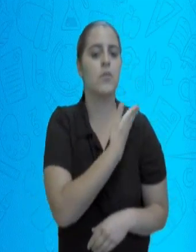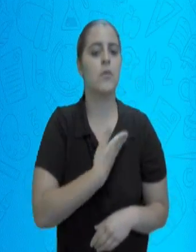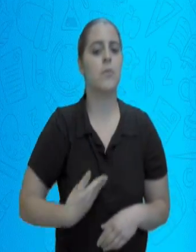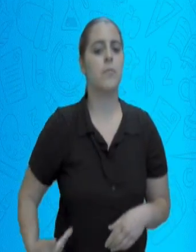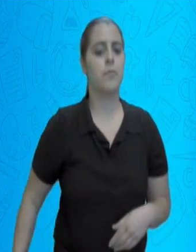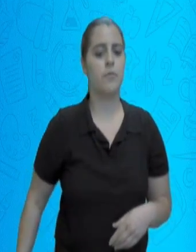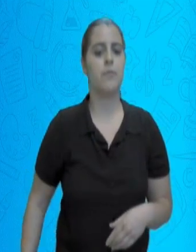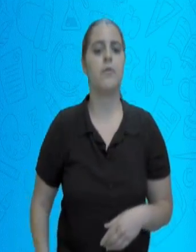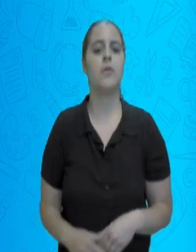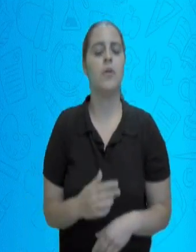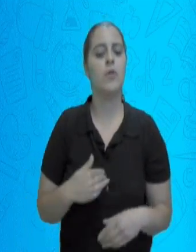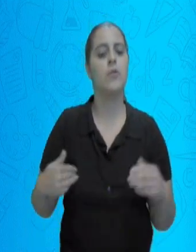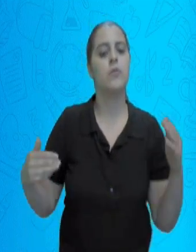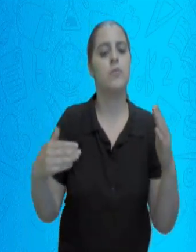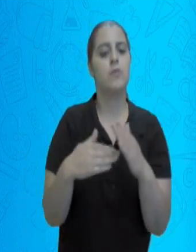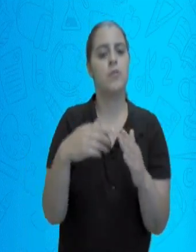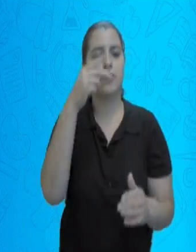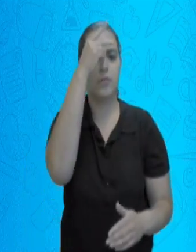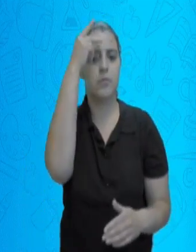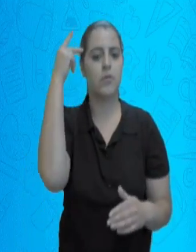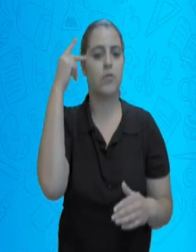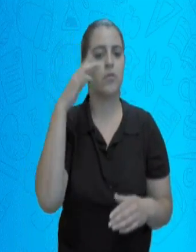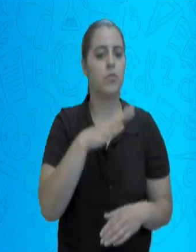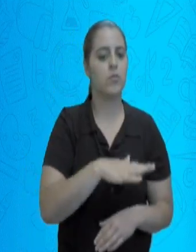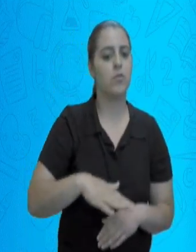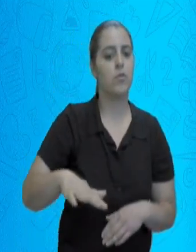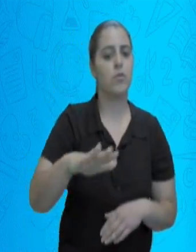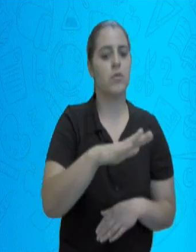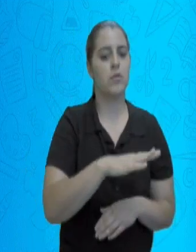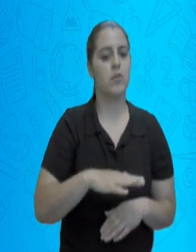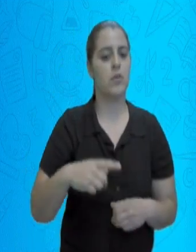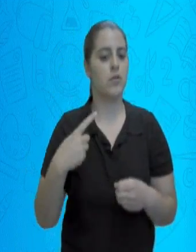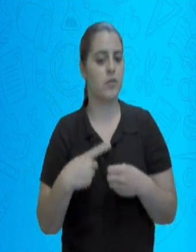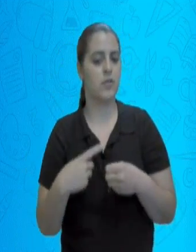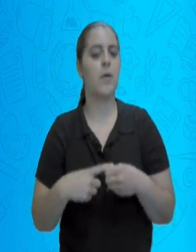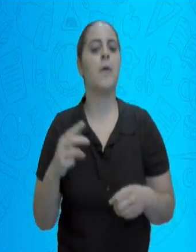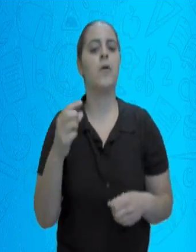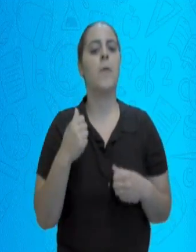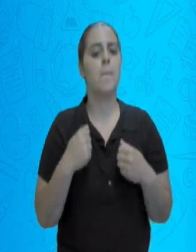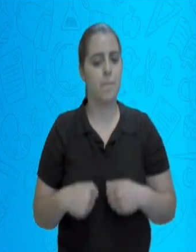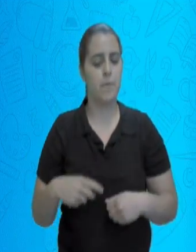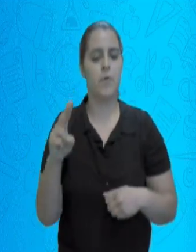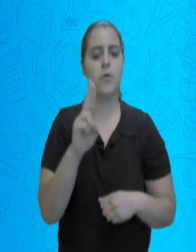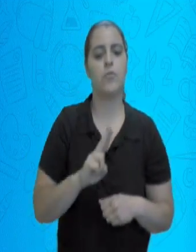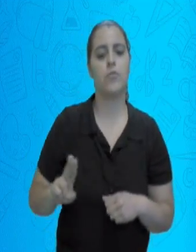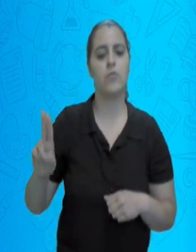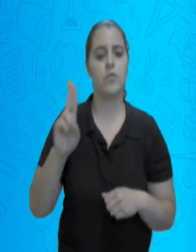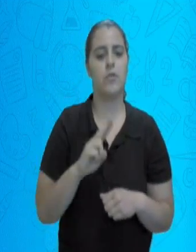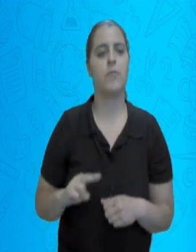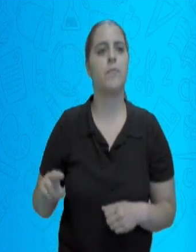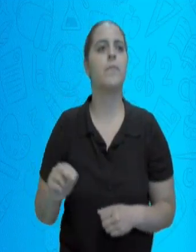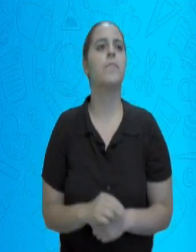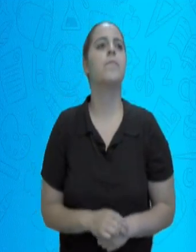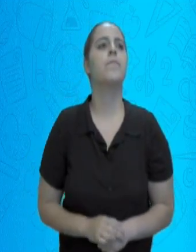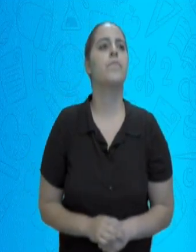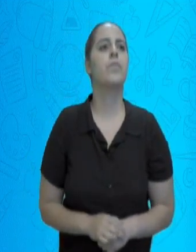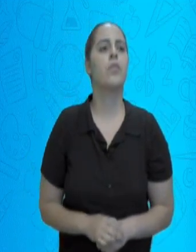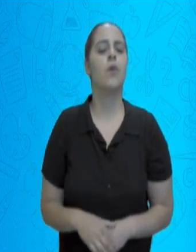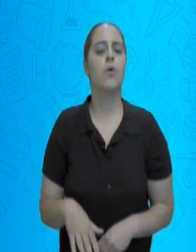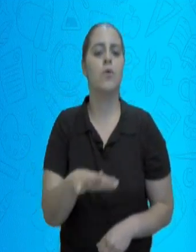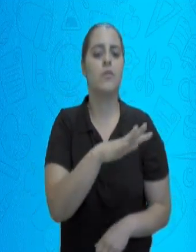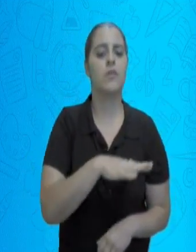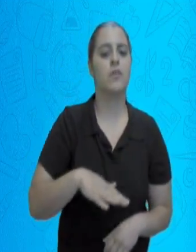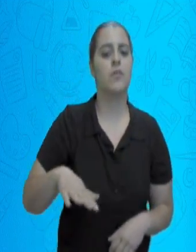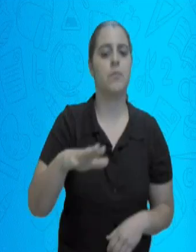quer dizer que todas as pessoas daquela cidade ou daquele estado podem usar esses espaços. Os